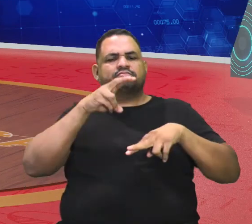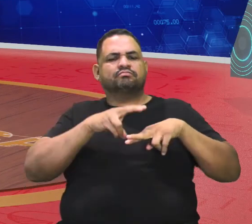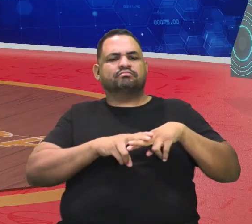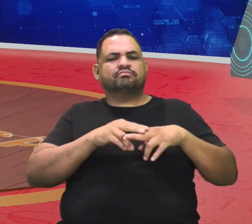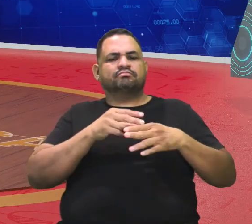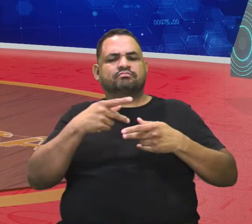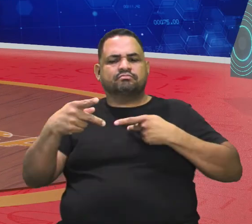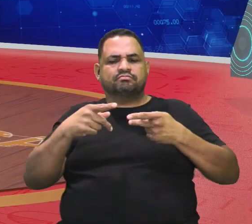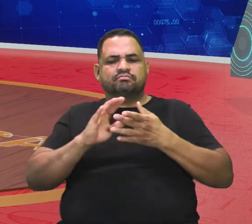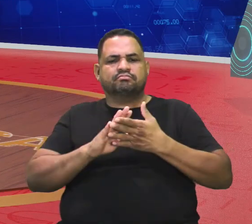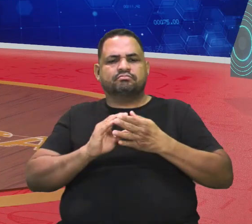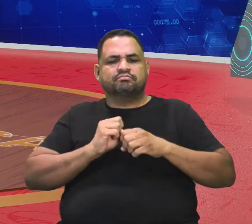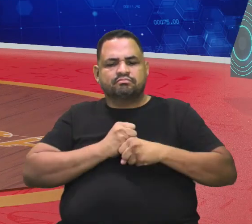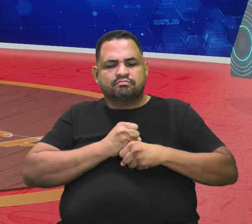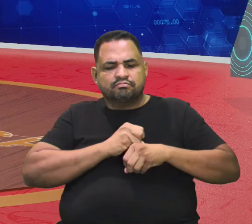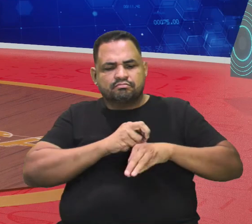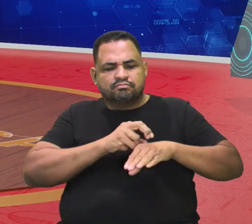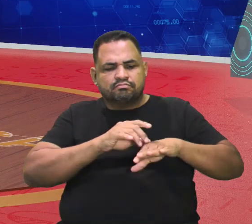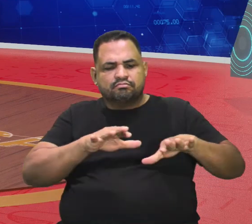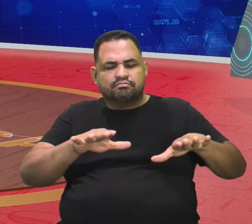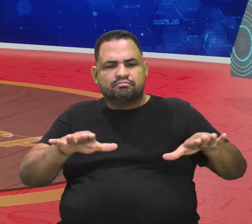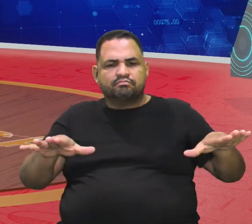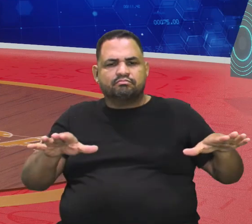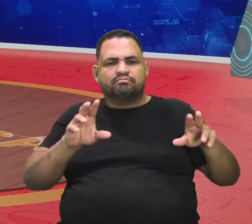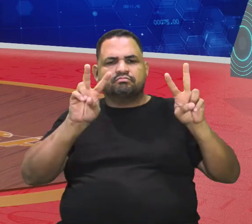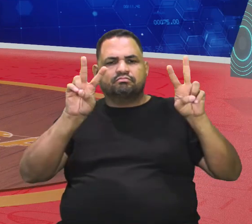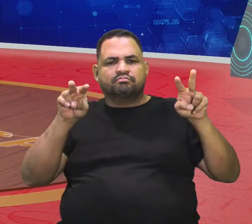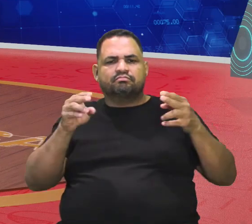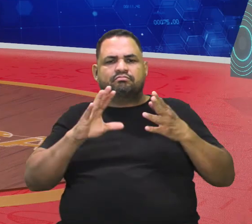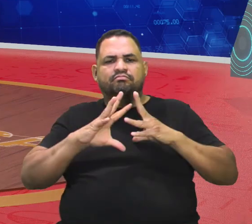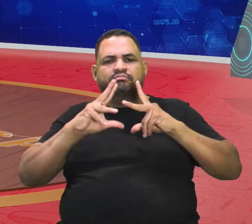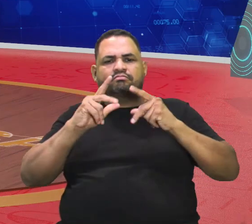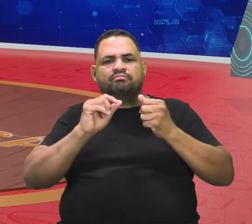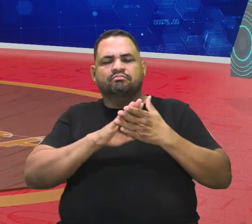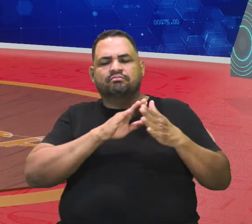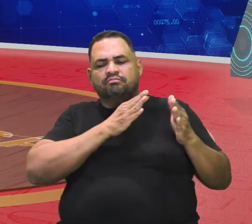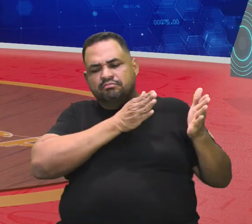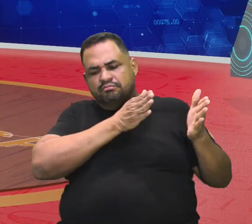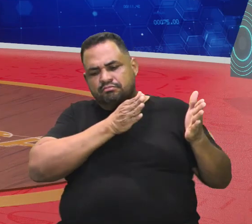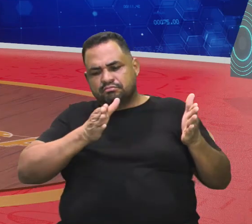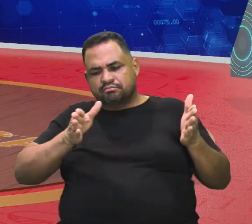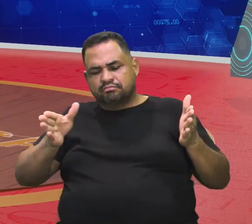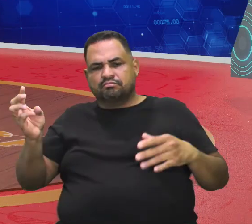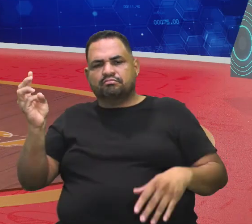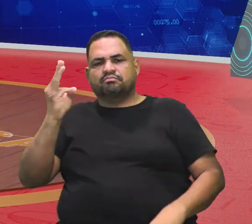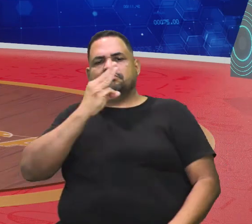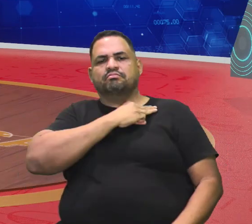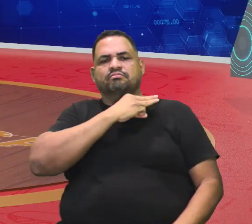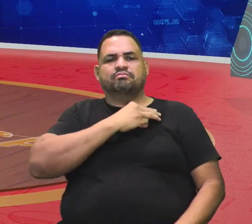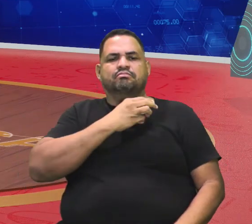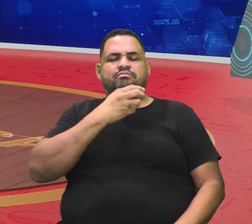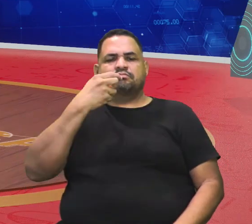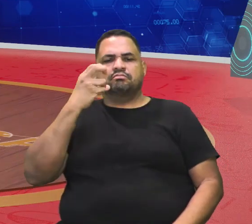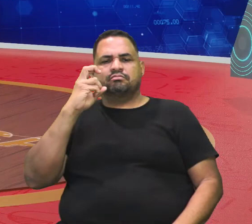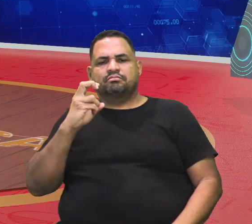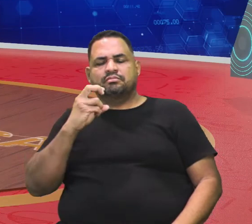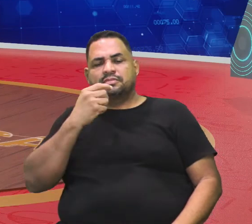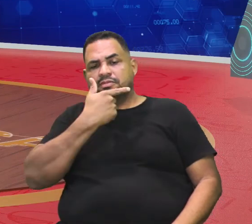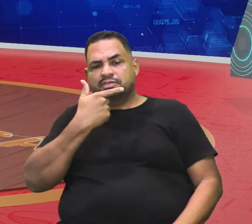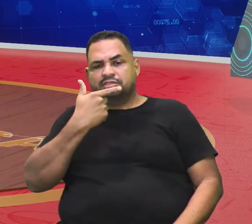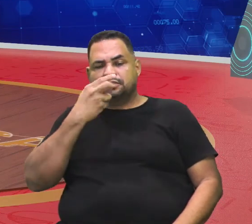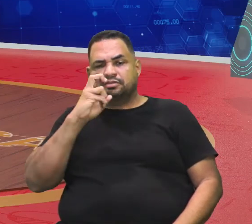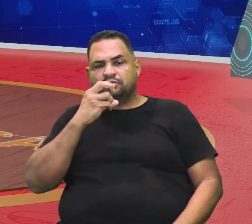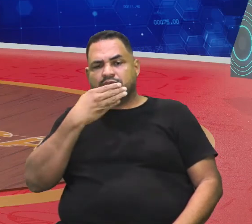e planejamos, a gente distribui esse assunto, todo o componente curricular do terceirão, em 54 aulas,